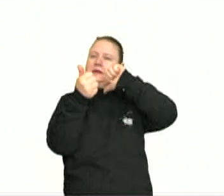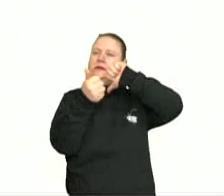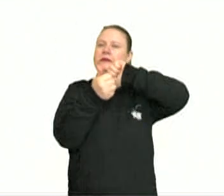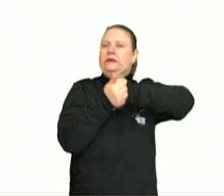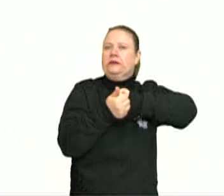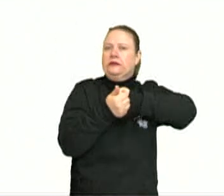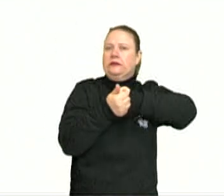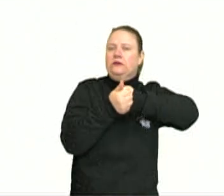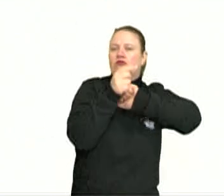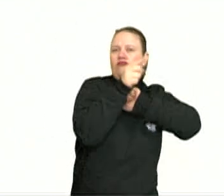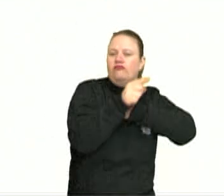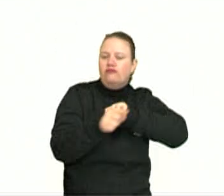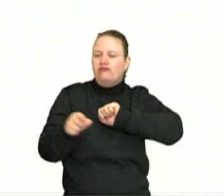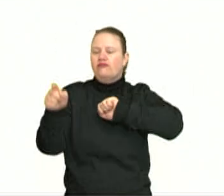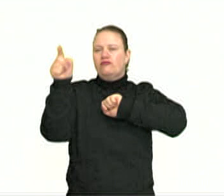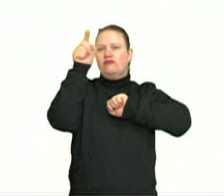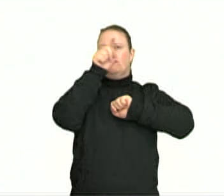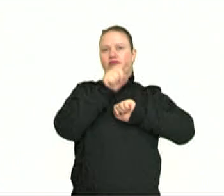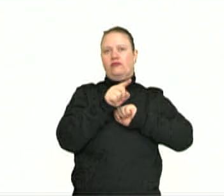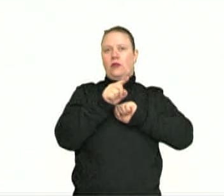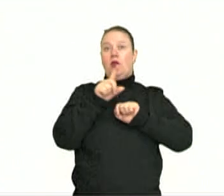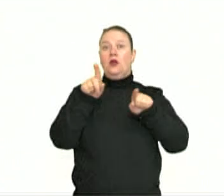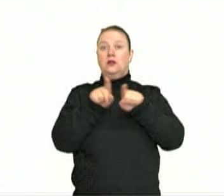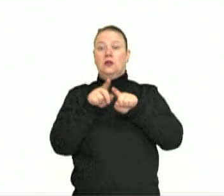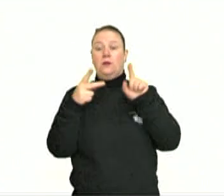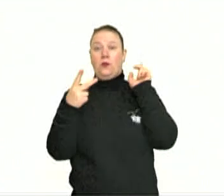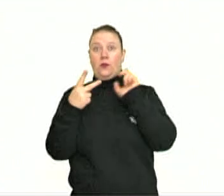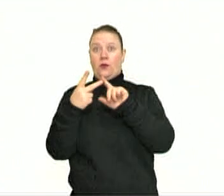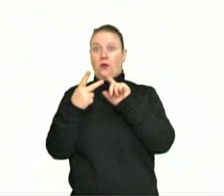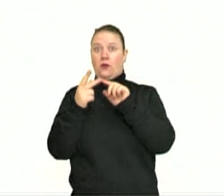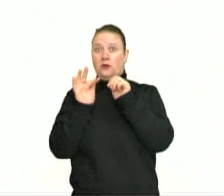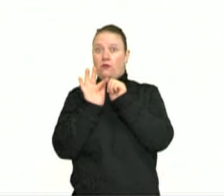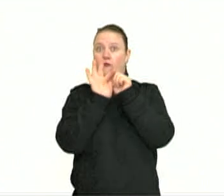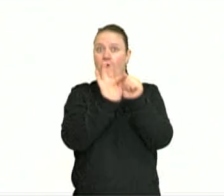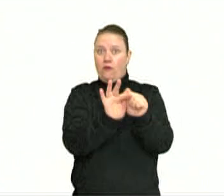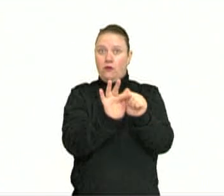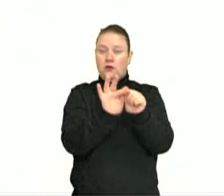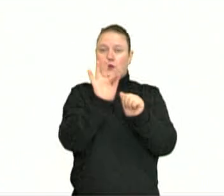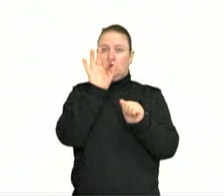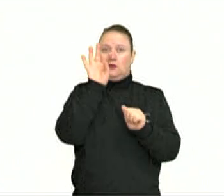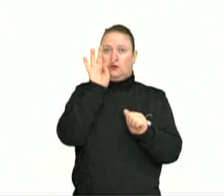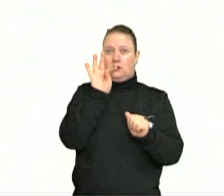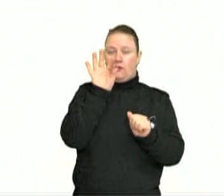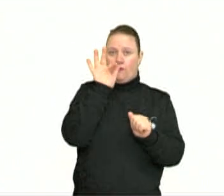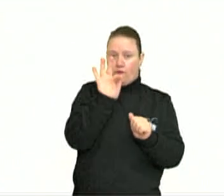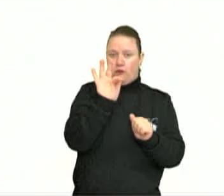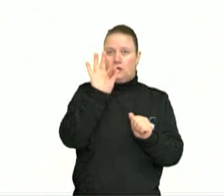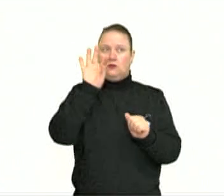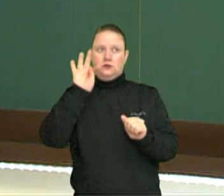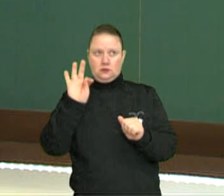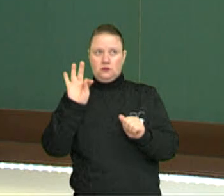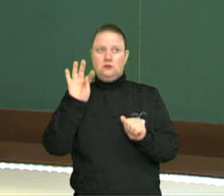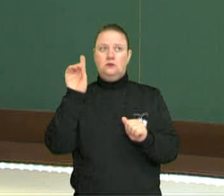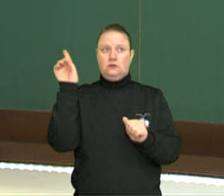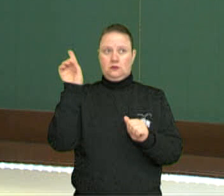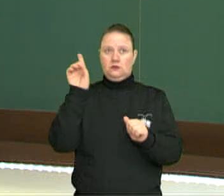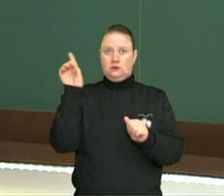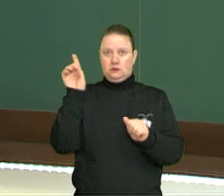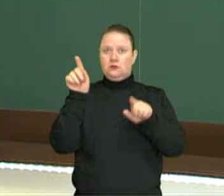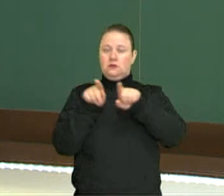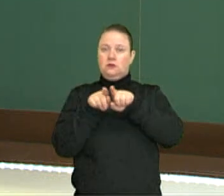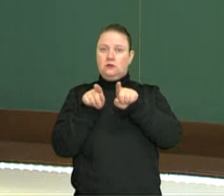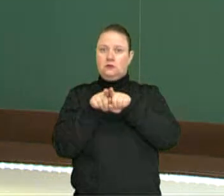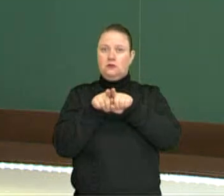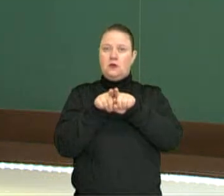circular, e você pode ter uma outra força, que é chamada força tangencial, que faz com que você tenha esse aumento